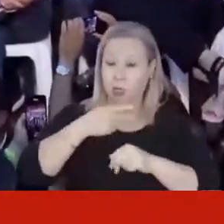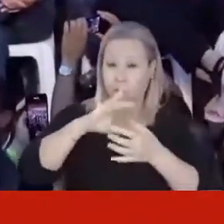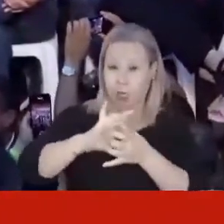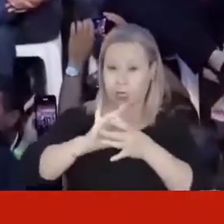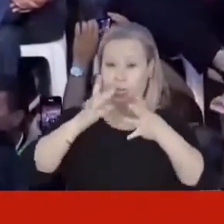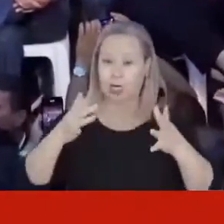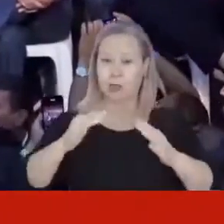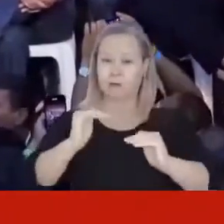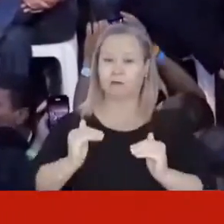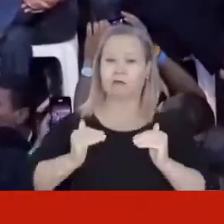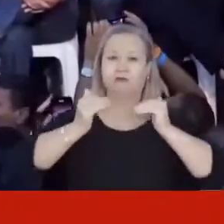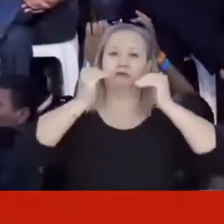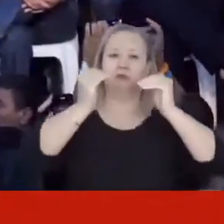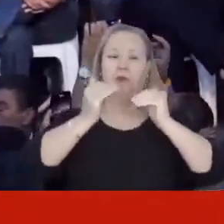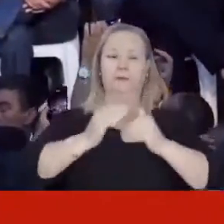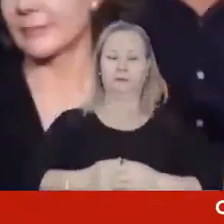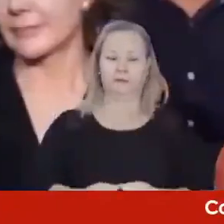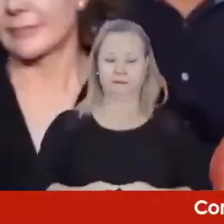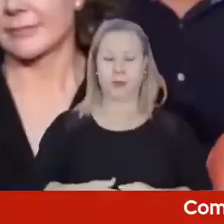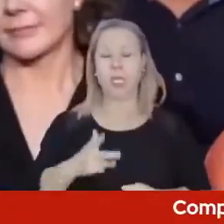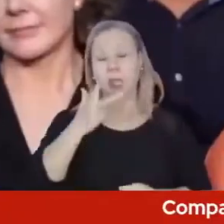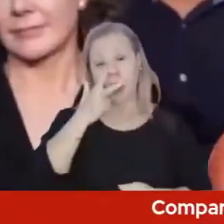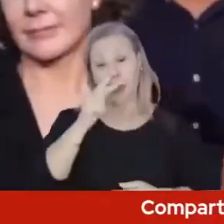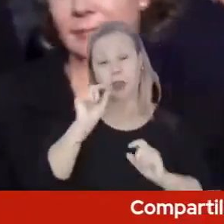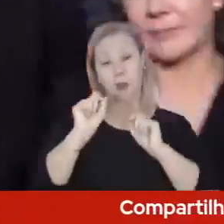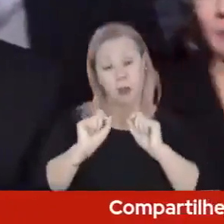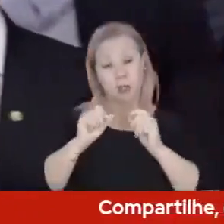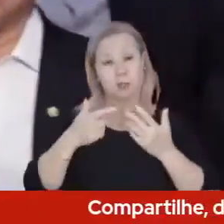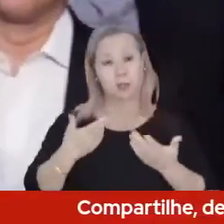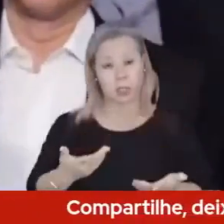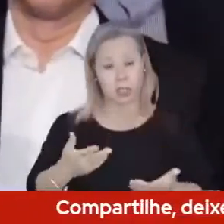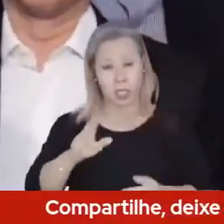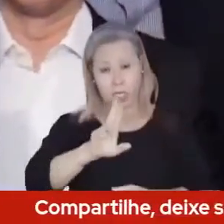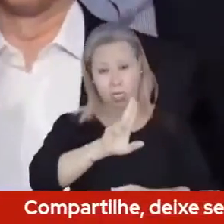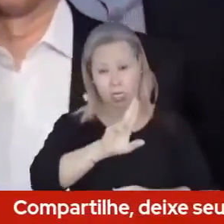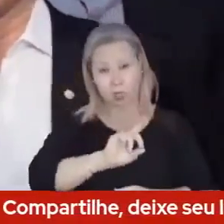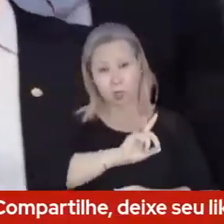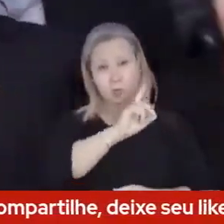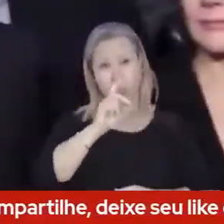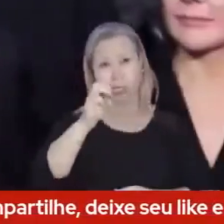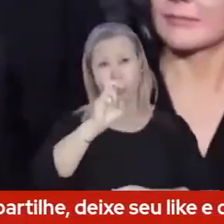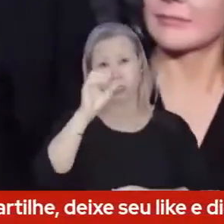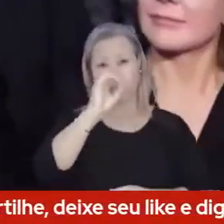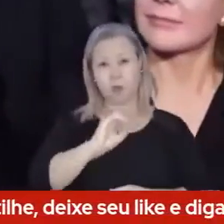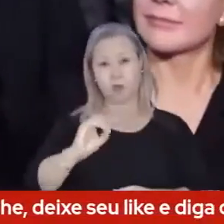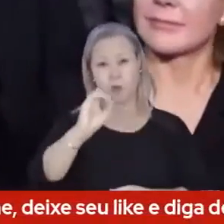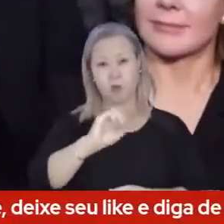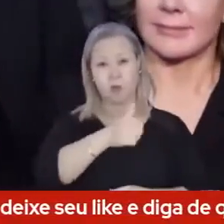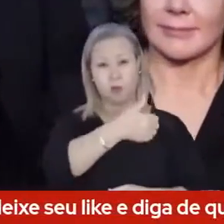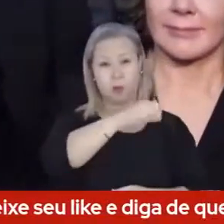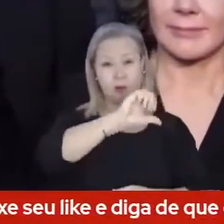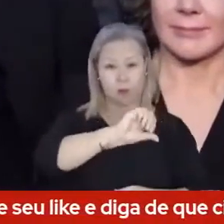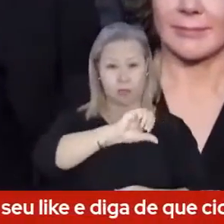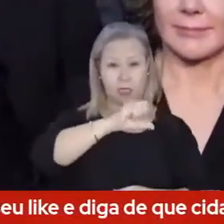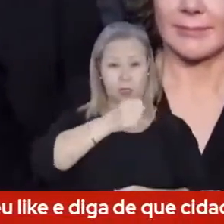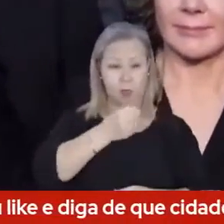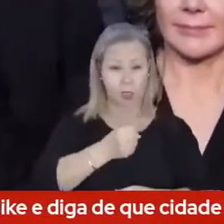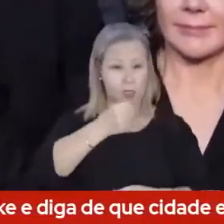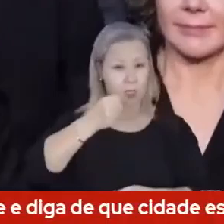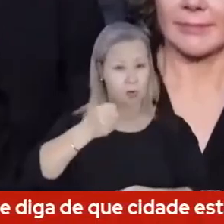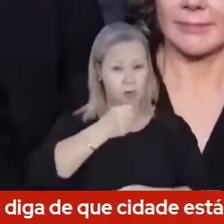soberano. E eu acho que no dia 5 de outubro de 1988,